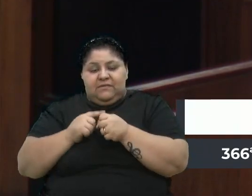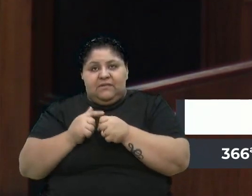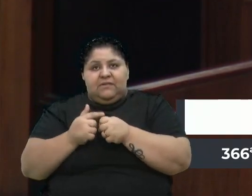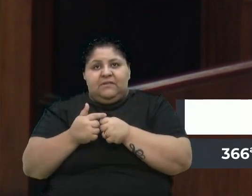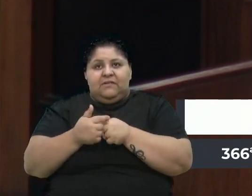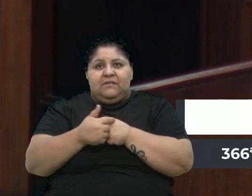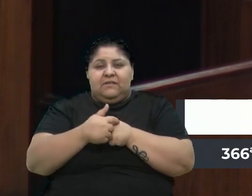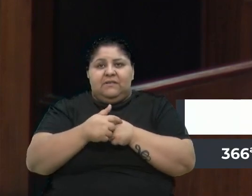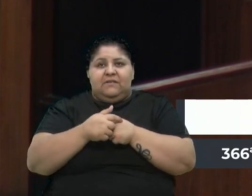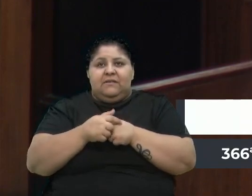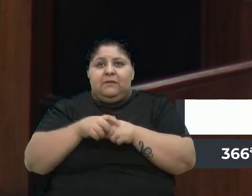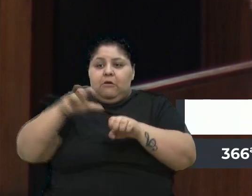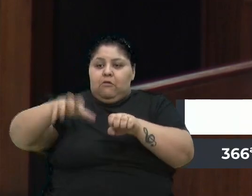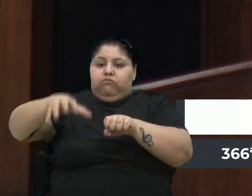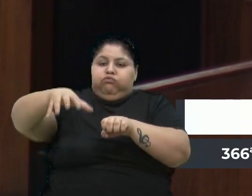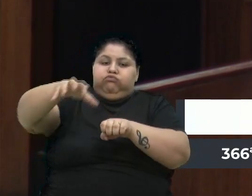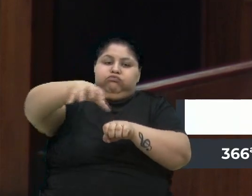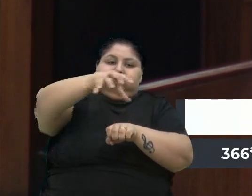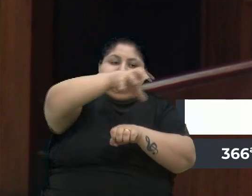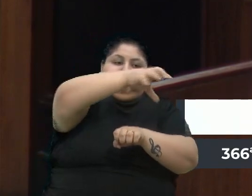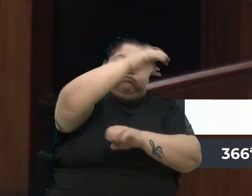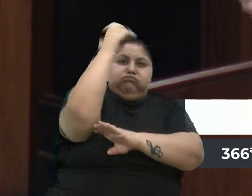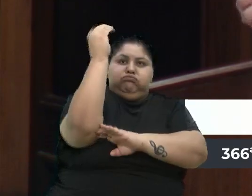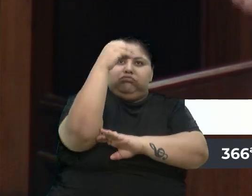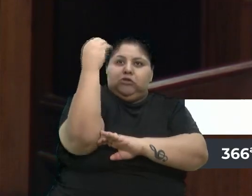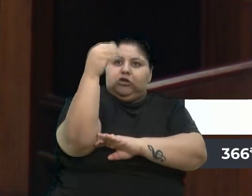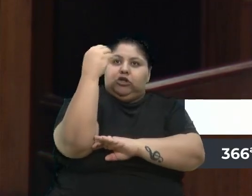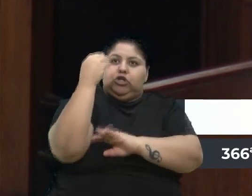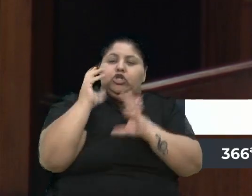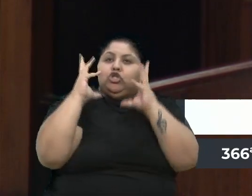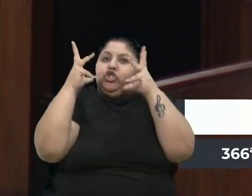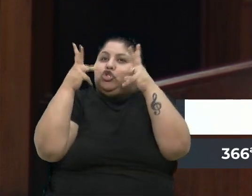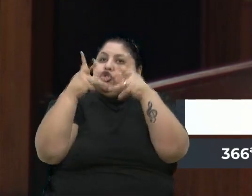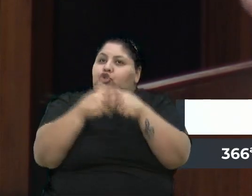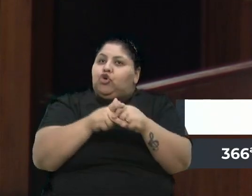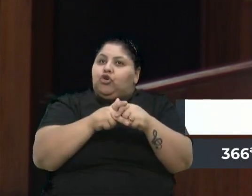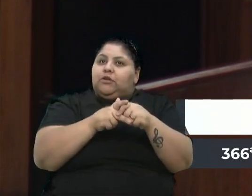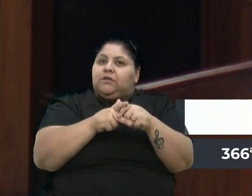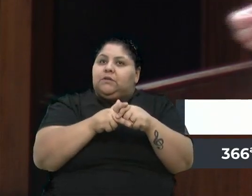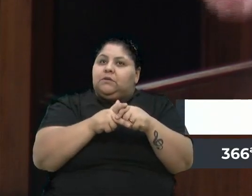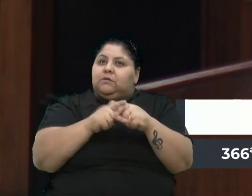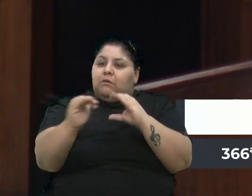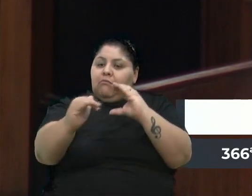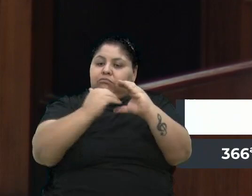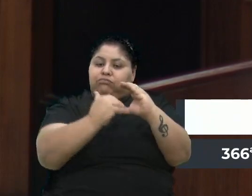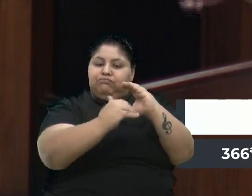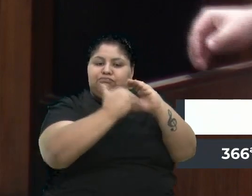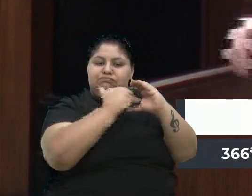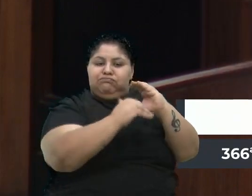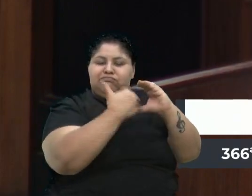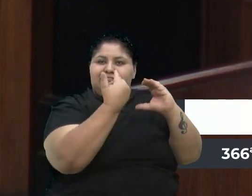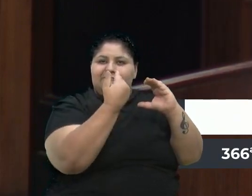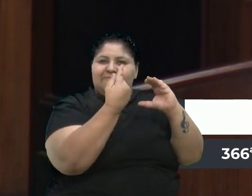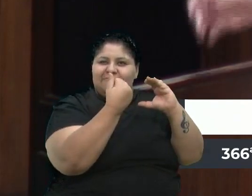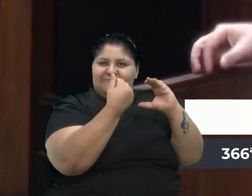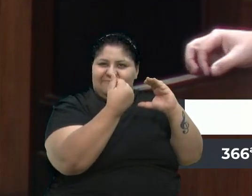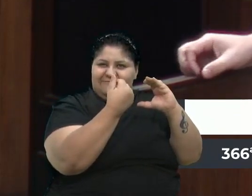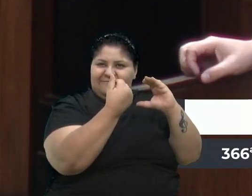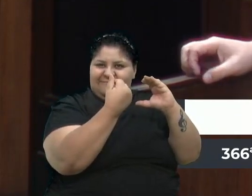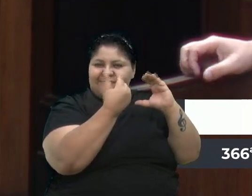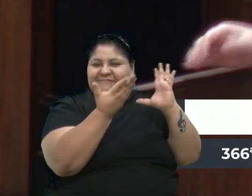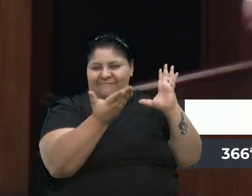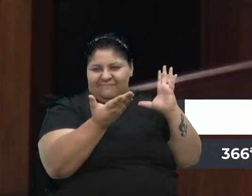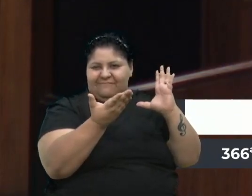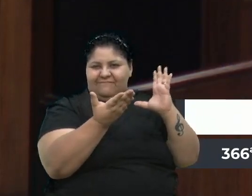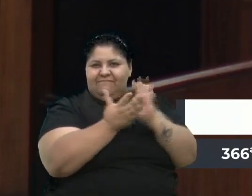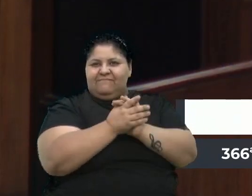200 quilômetros da capital, todas elas foram beneficiadas por esses turistas que vieram para o Brasil, para Porto Alegre e acabaram passando pelas cidades